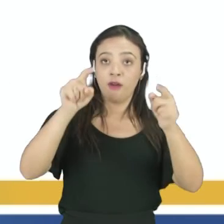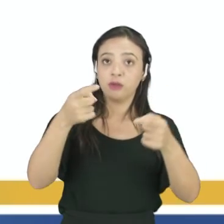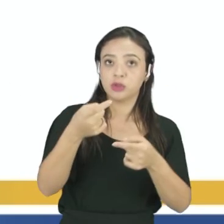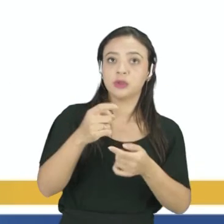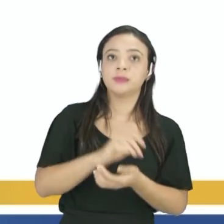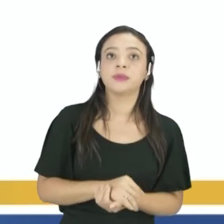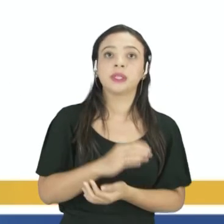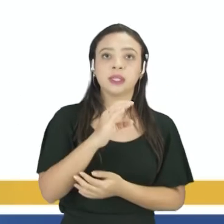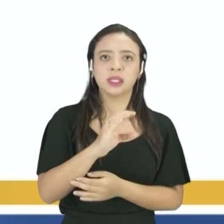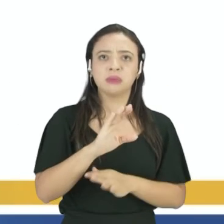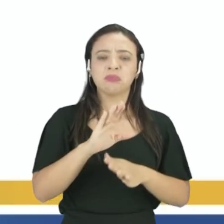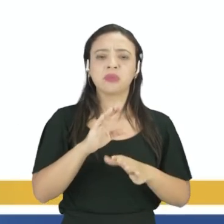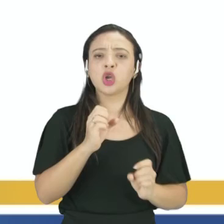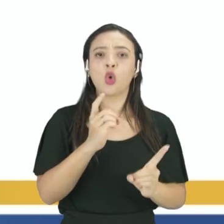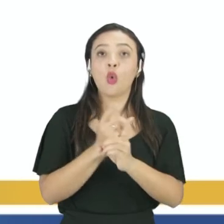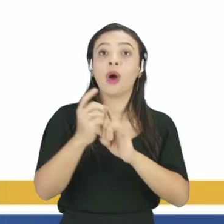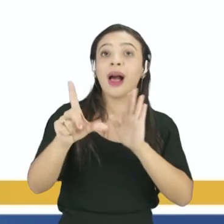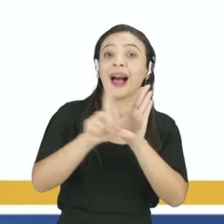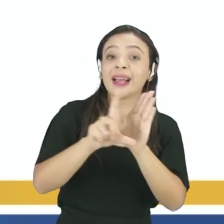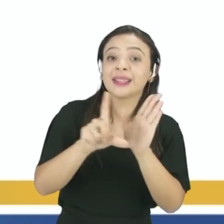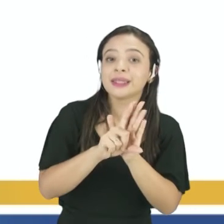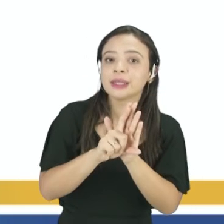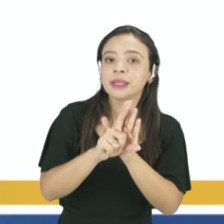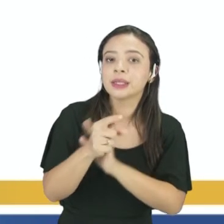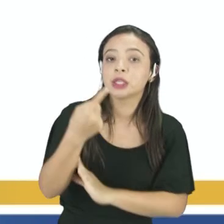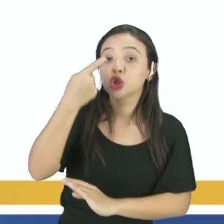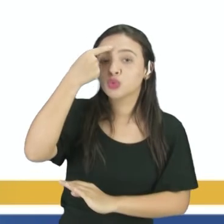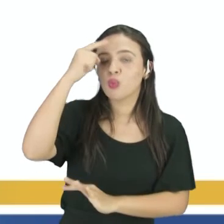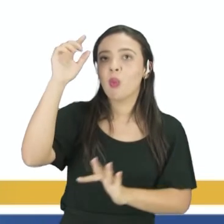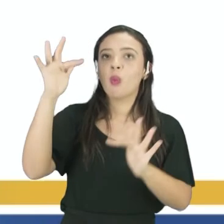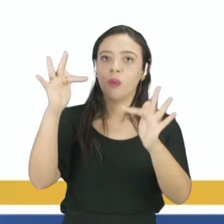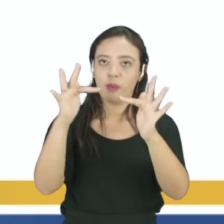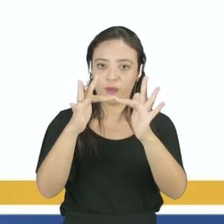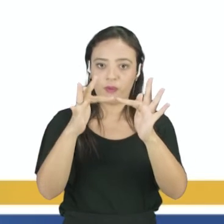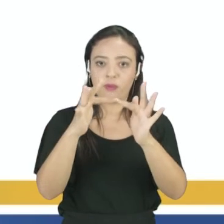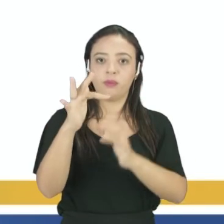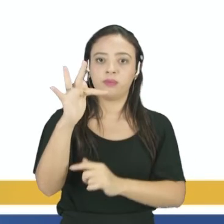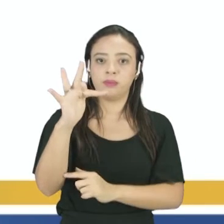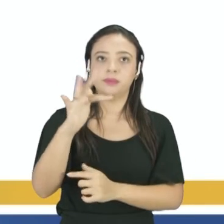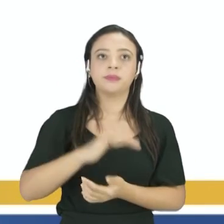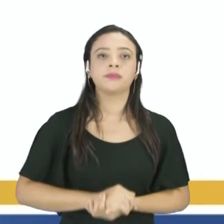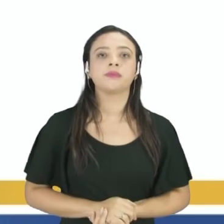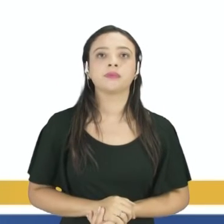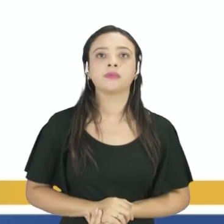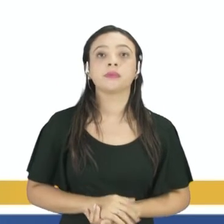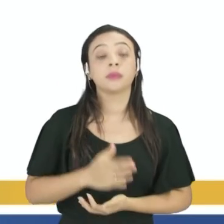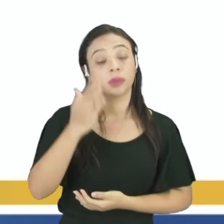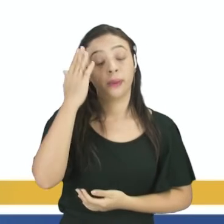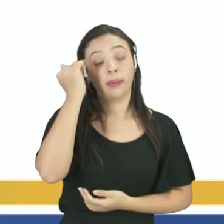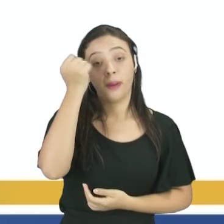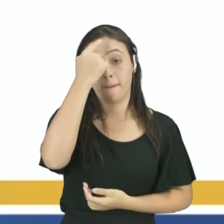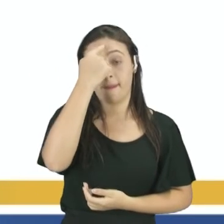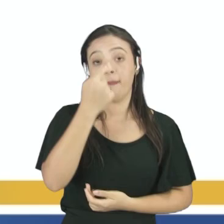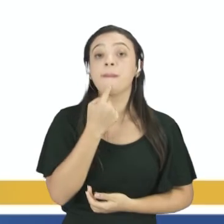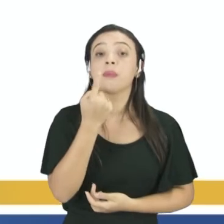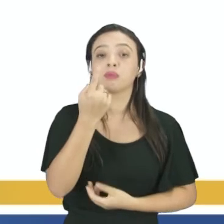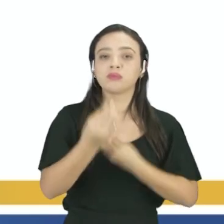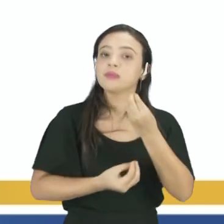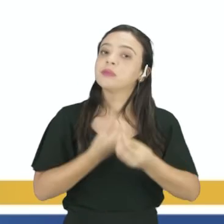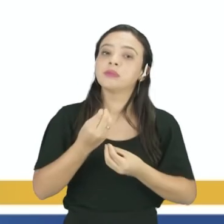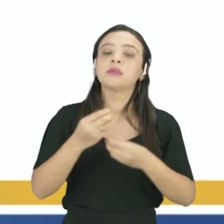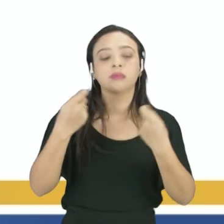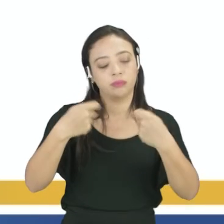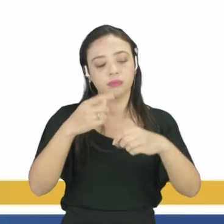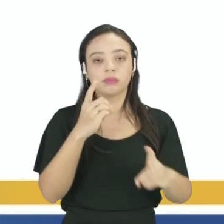de formação de f? Gente, vamos lá. Para eu saber qual é a imagem de 1, como é que eu faço? Eu tenho que descobrir